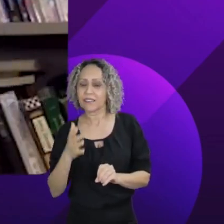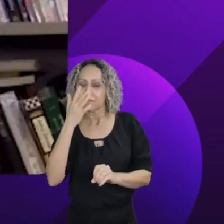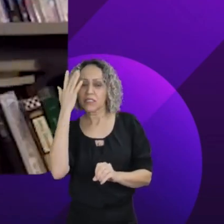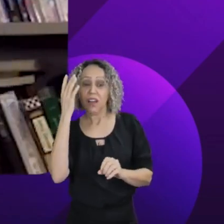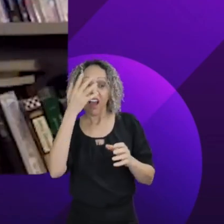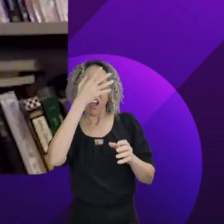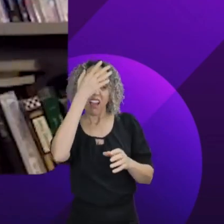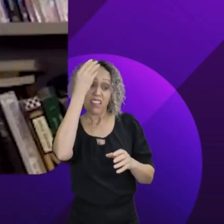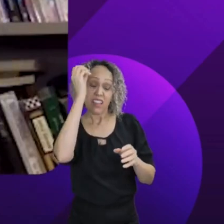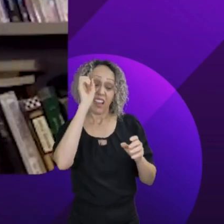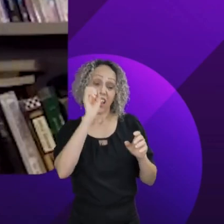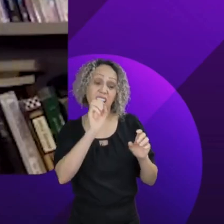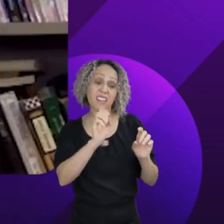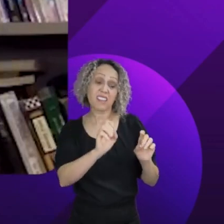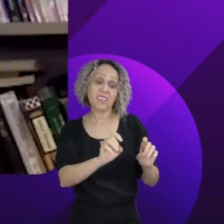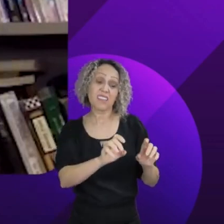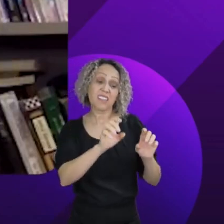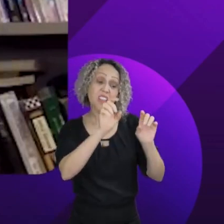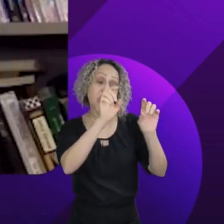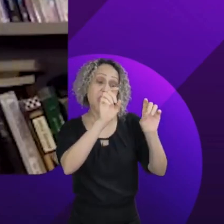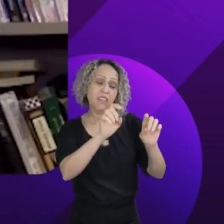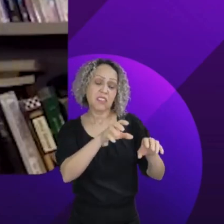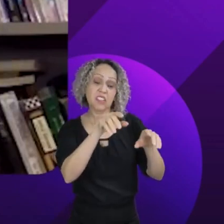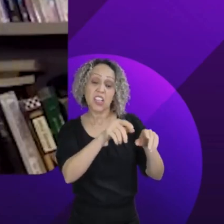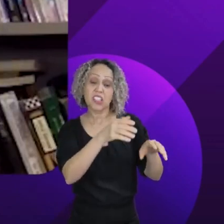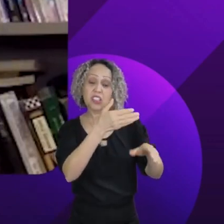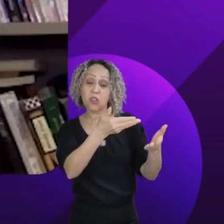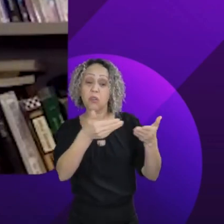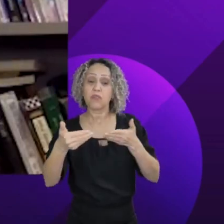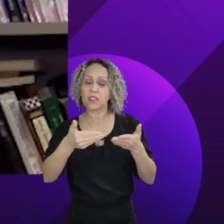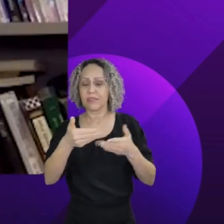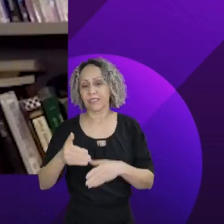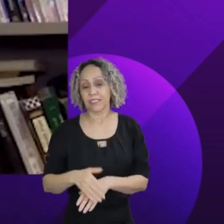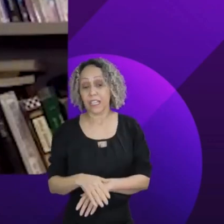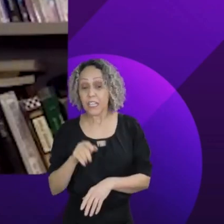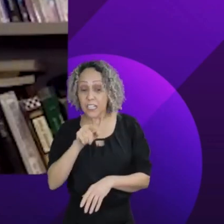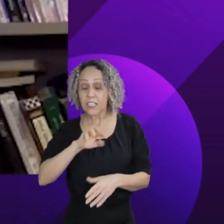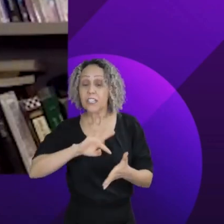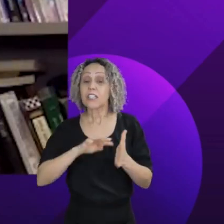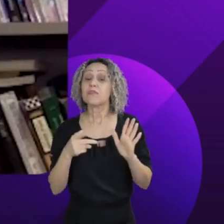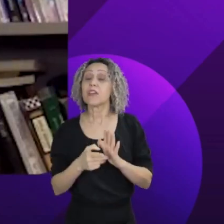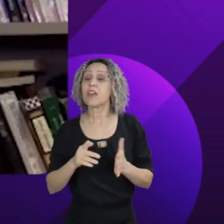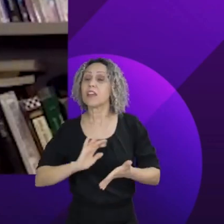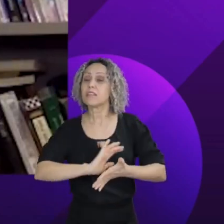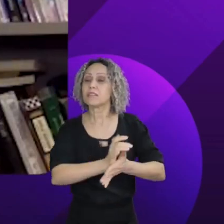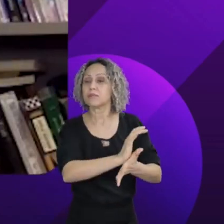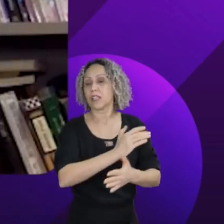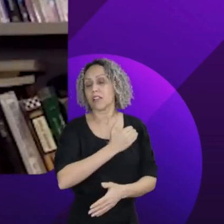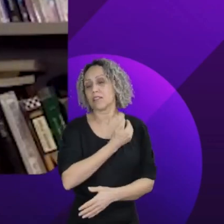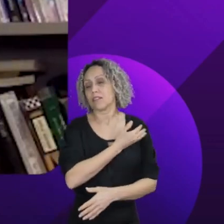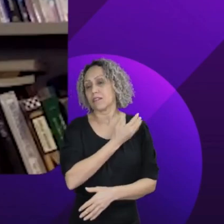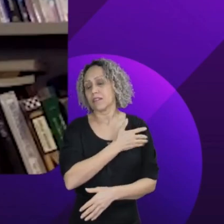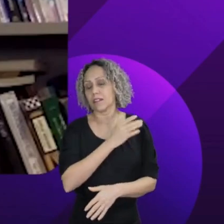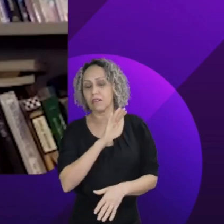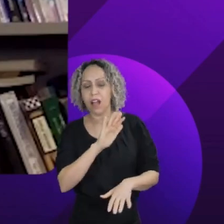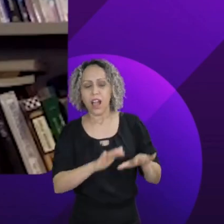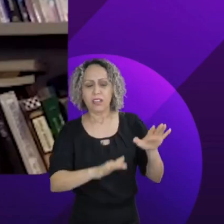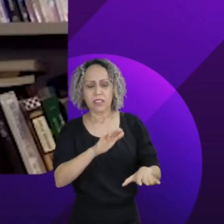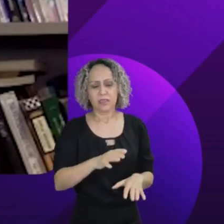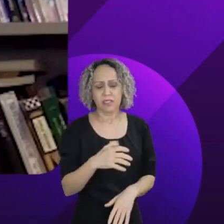estratégias discriminatórias. E, às vezes, você fica aborrecida, você sente